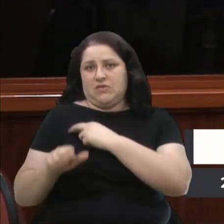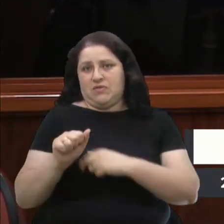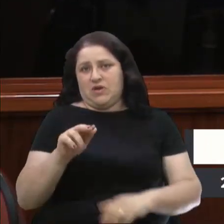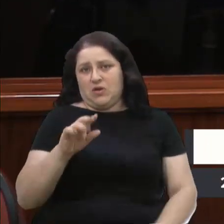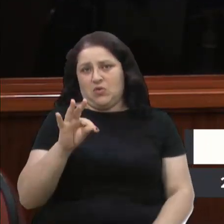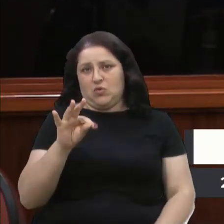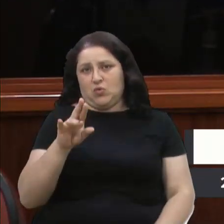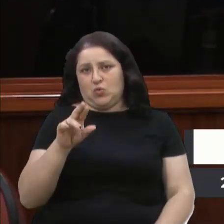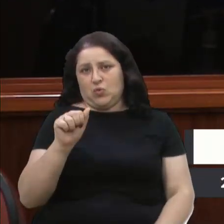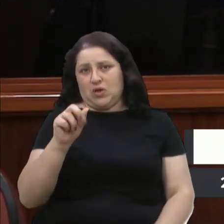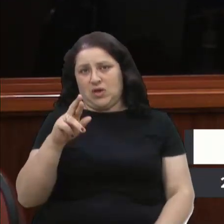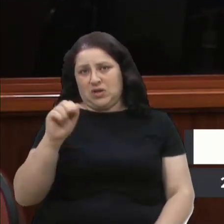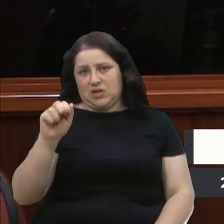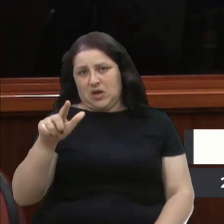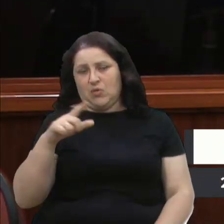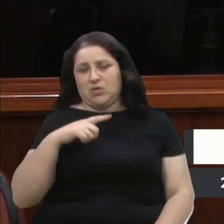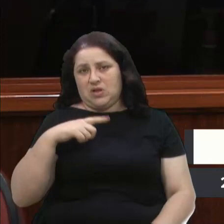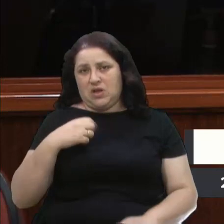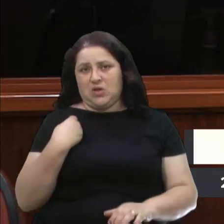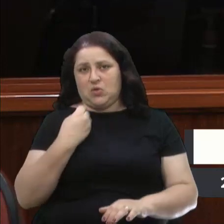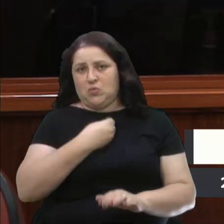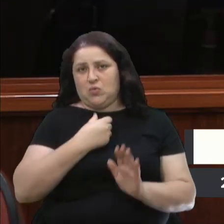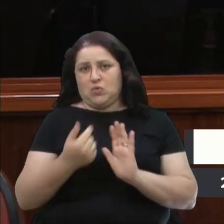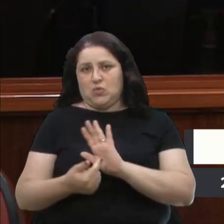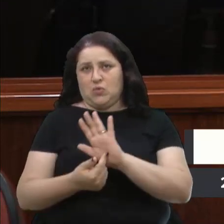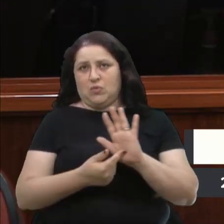Estou falando. Espero...